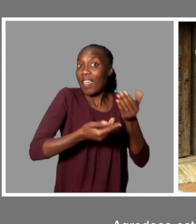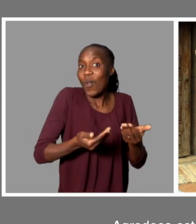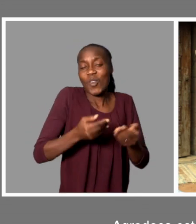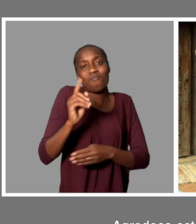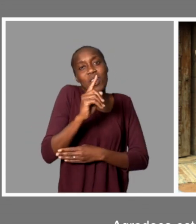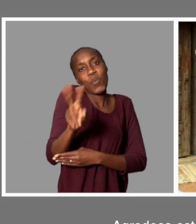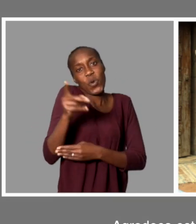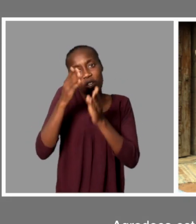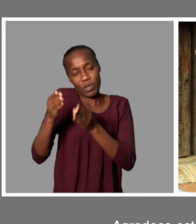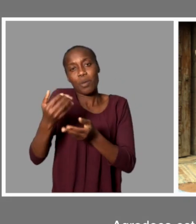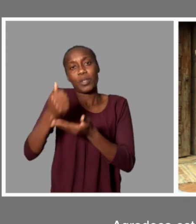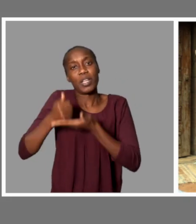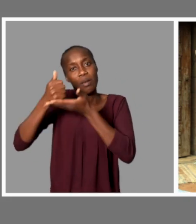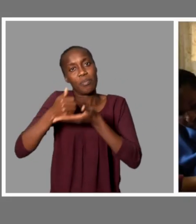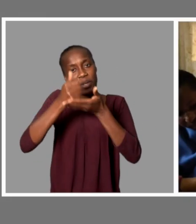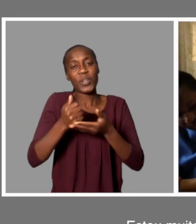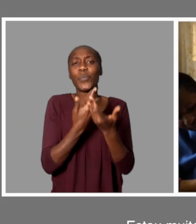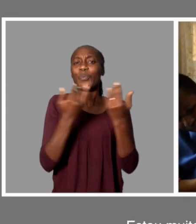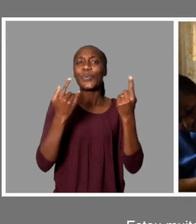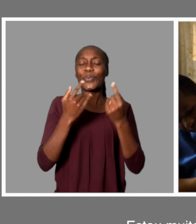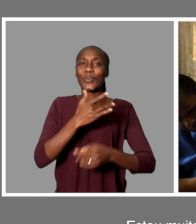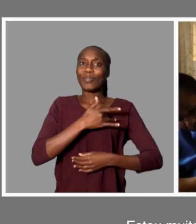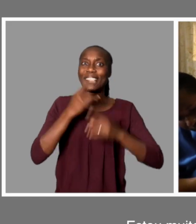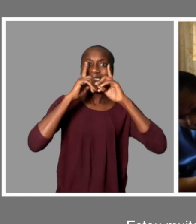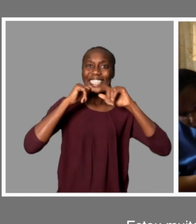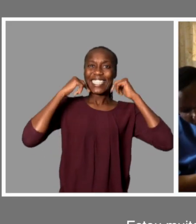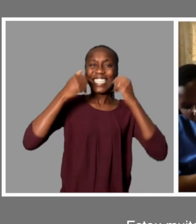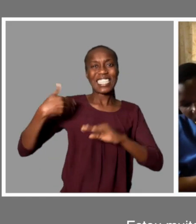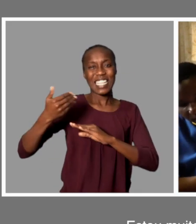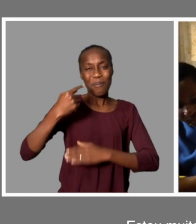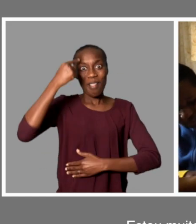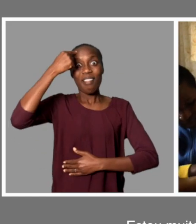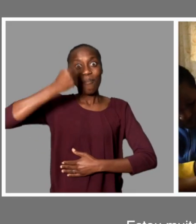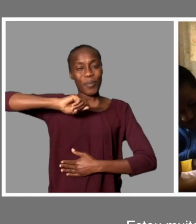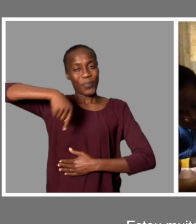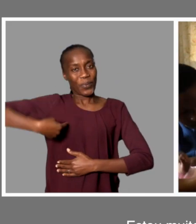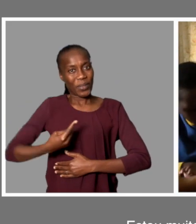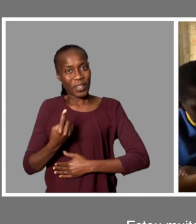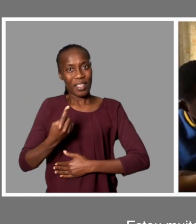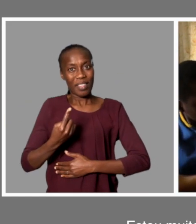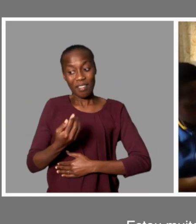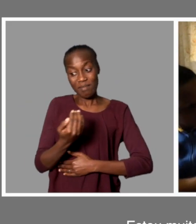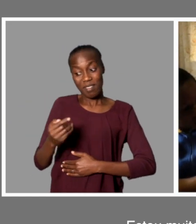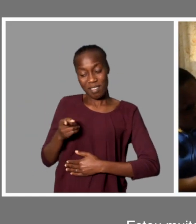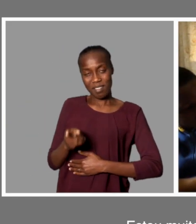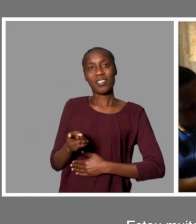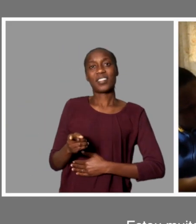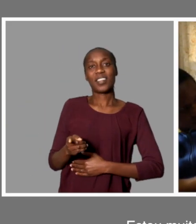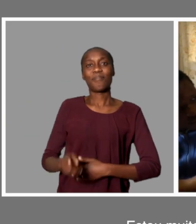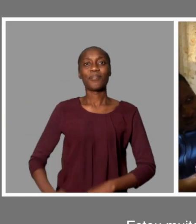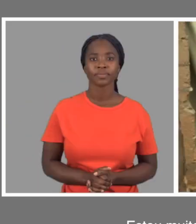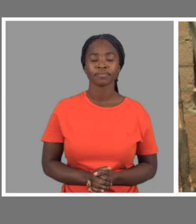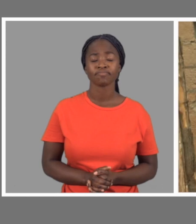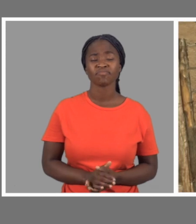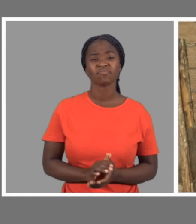faz mais para outras pessoas Estou muito contente mesmo porque sempre lembra de nós que vem de criança